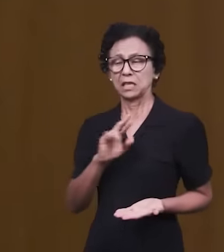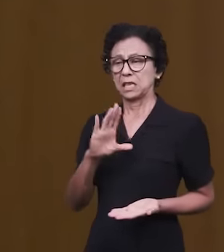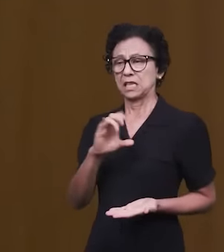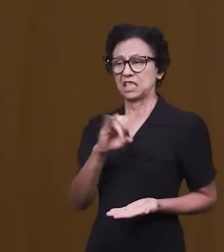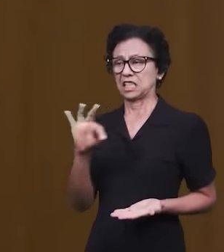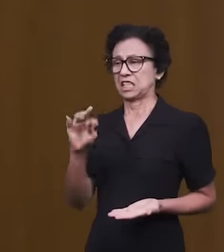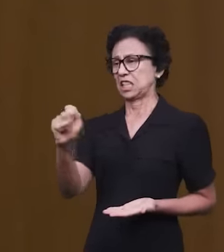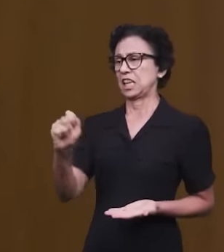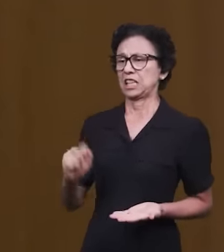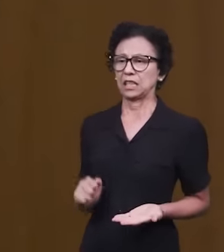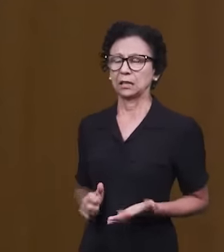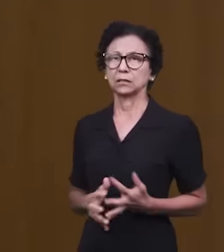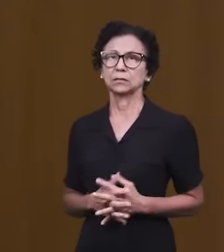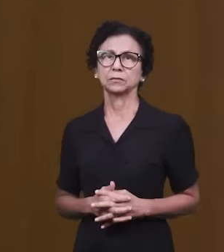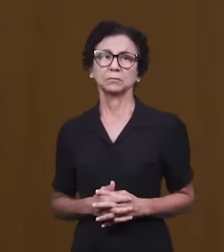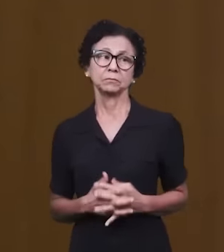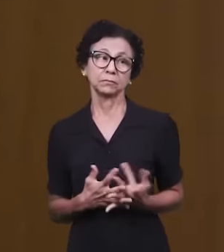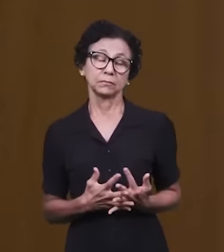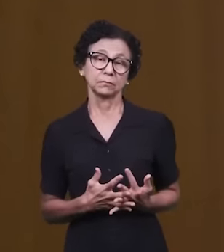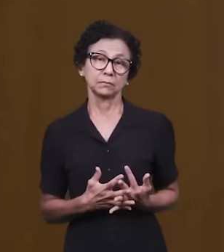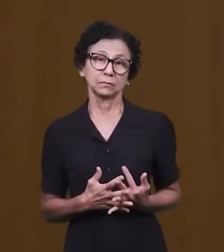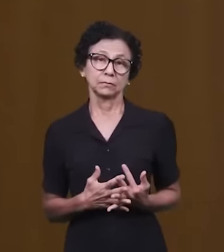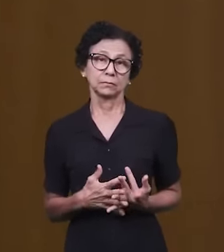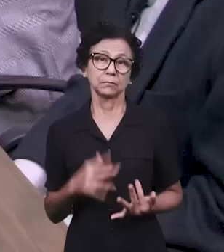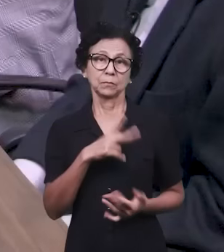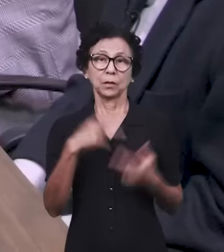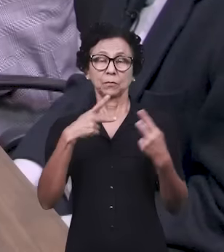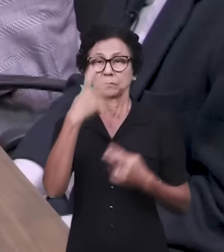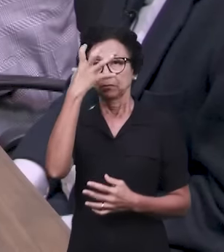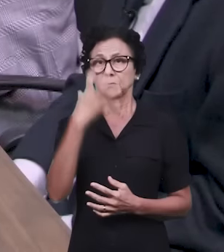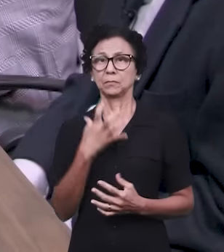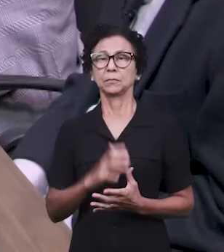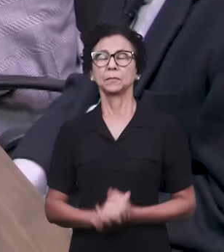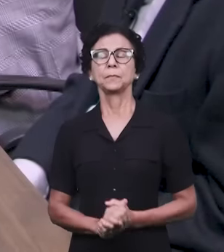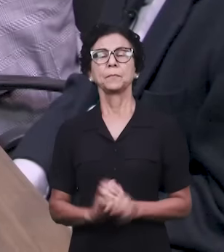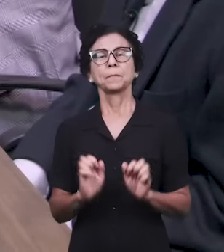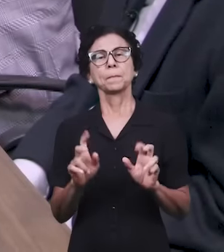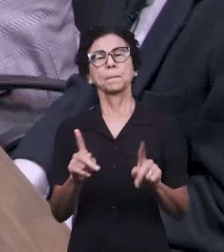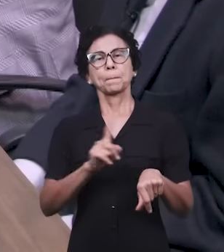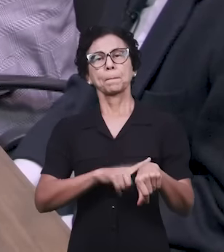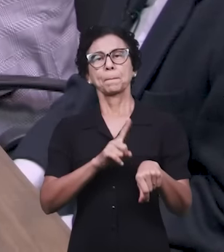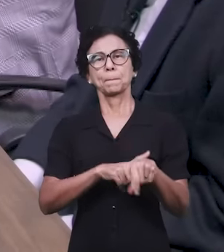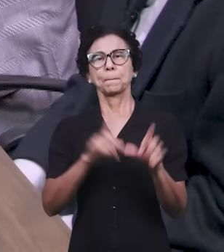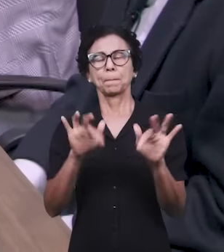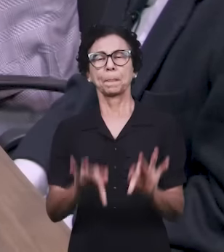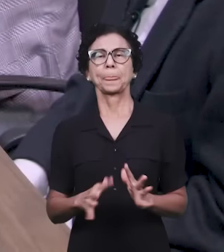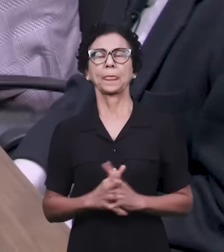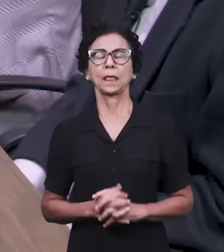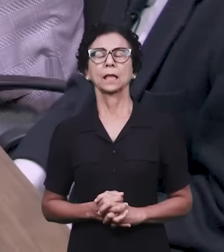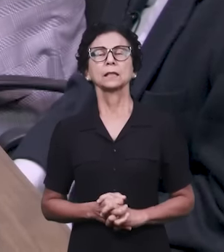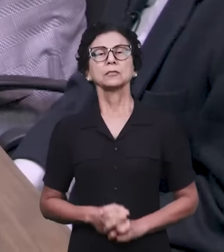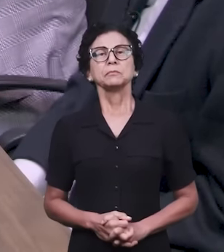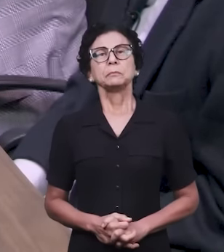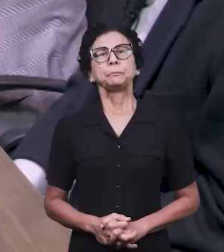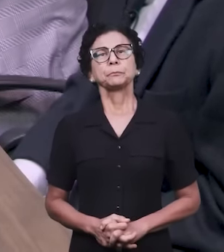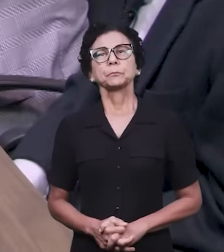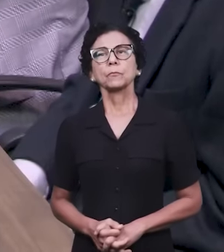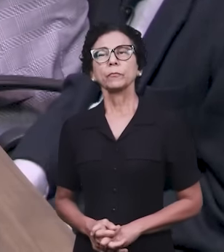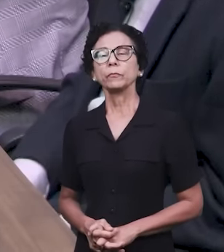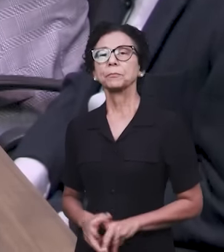Então, não era séria a pregação de Paulo? Exatamente. Muito bem. Bom, nosso tempo já acabou, nós precisamos encerrar essa edição do